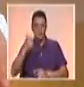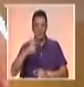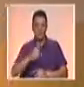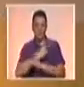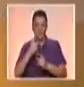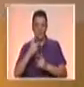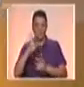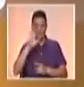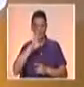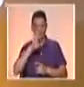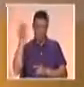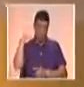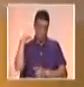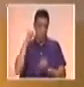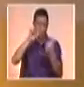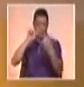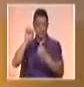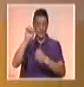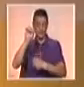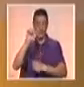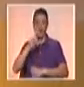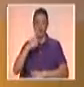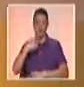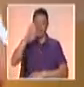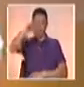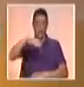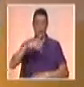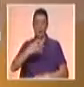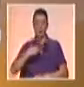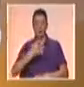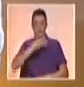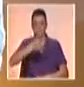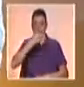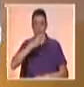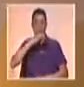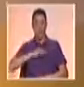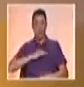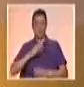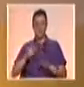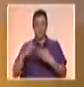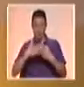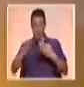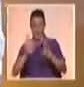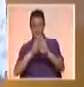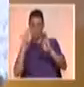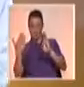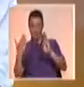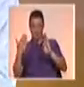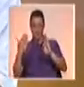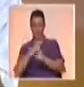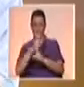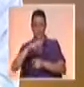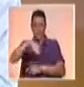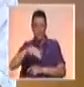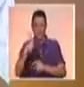O miúdo, se estivesse de costas e eu chamasse, ele não reagia. Não é? Ele estava no quarto, eu para abrir a porta, o berço estava por trás, eu